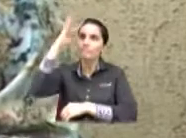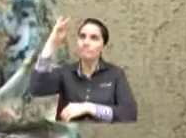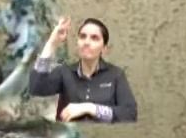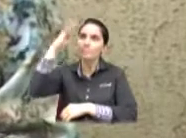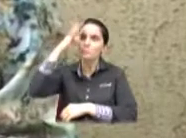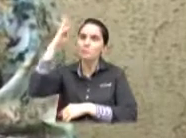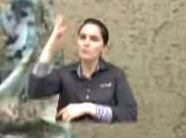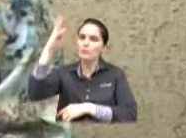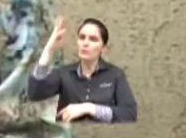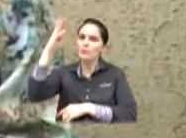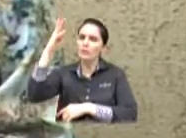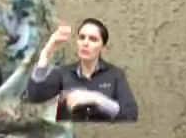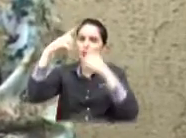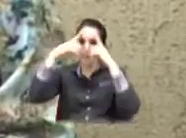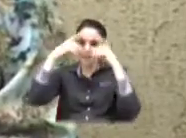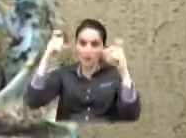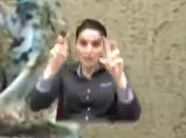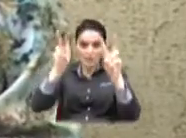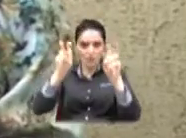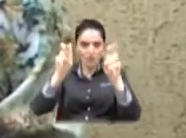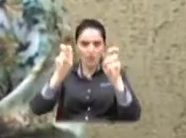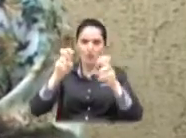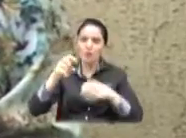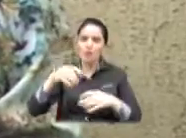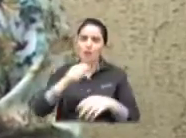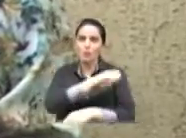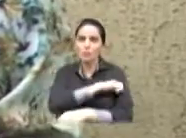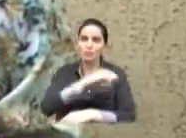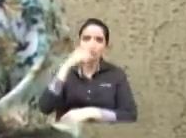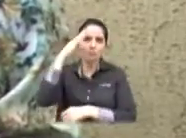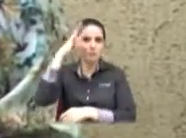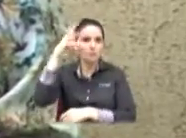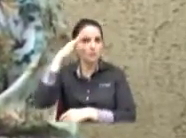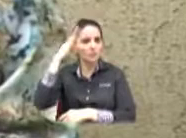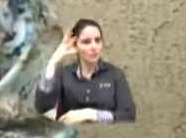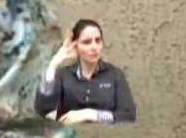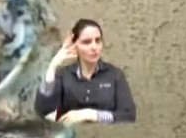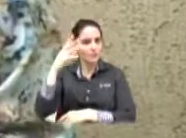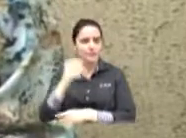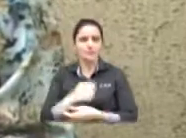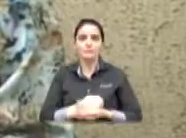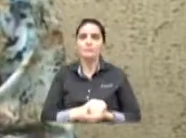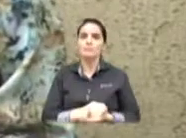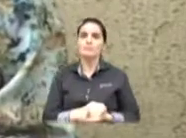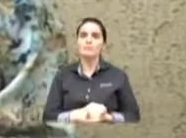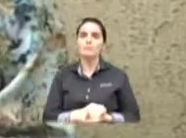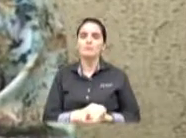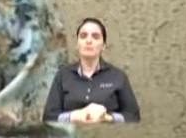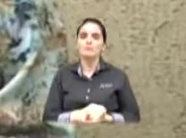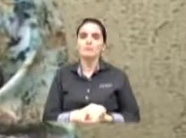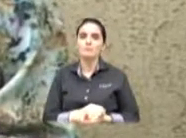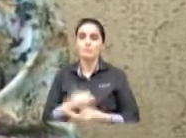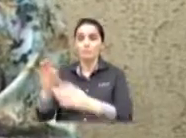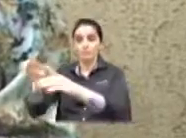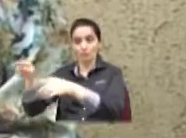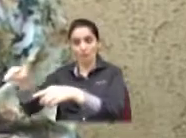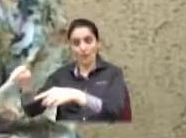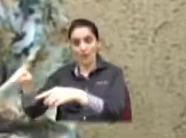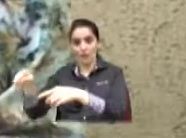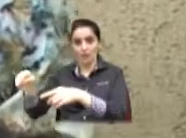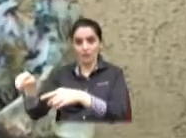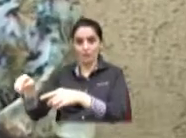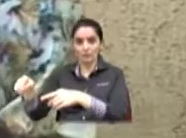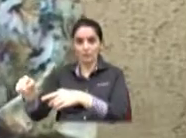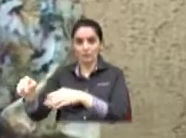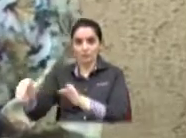então nós estamos sugerindo que a escola trabalhe autores como